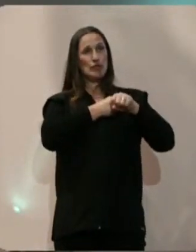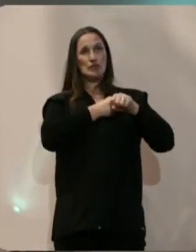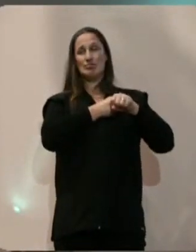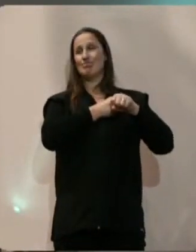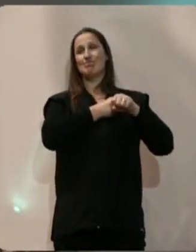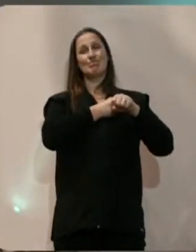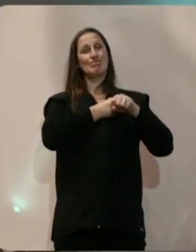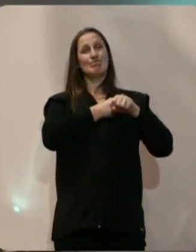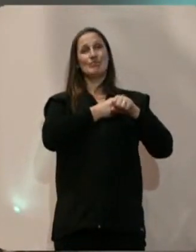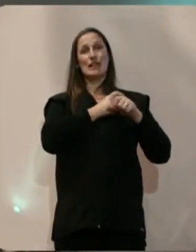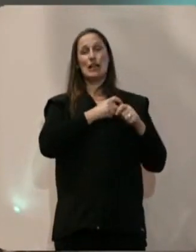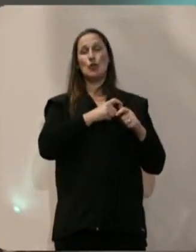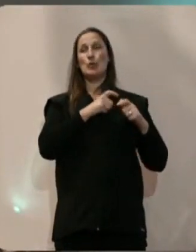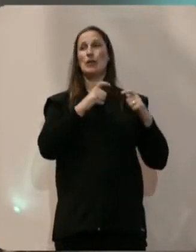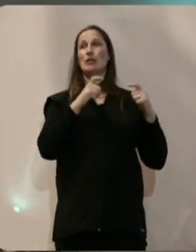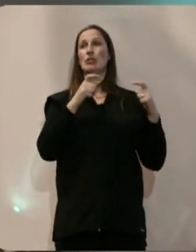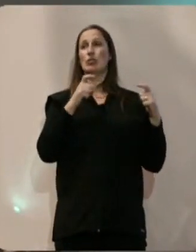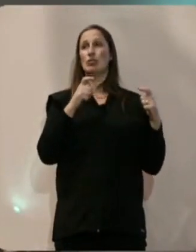E aí,